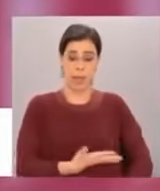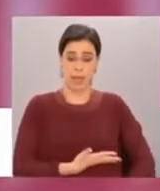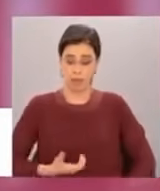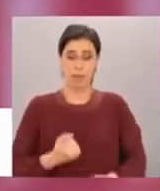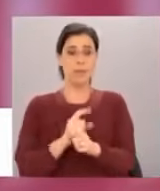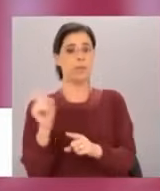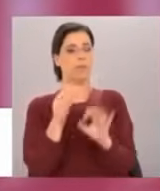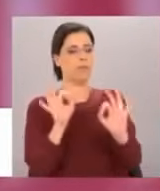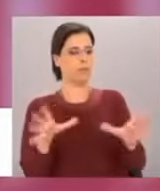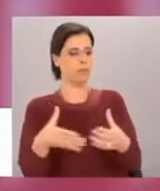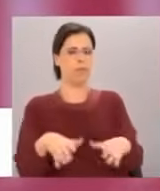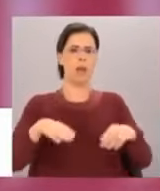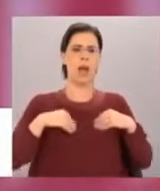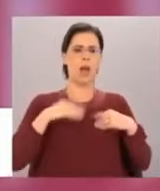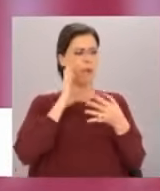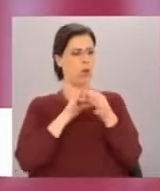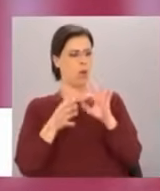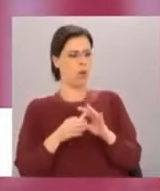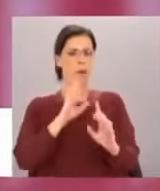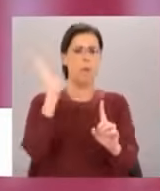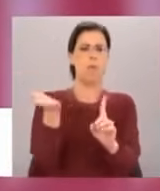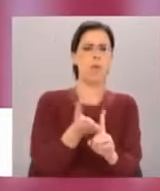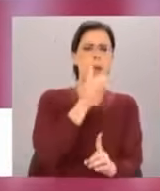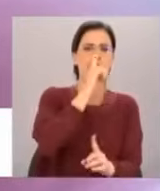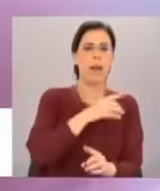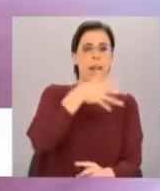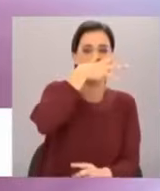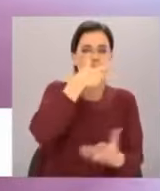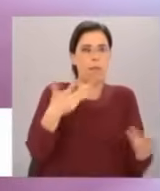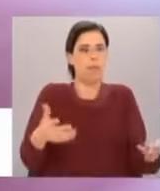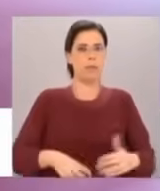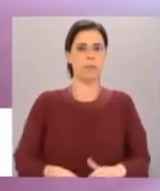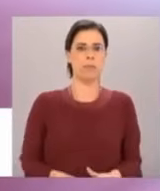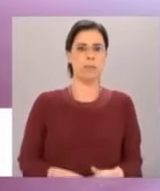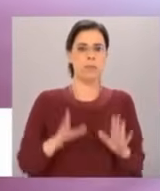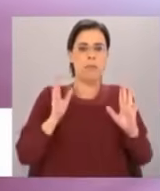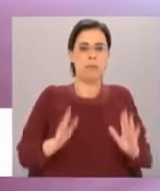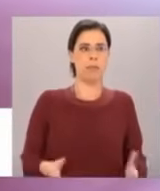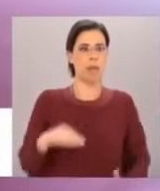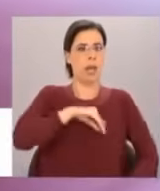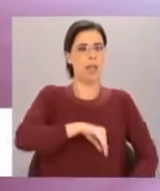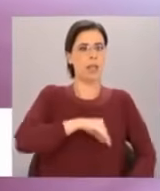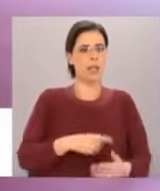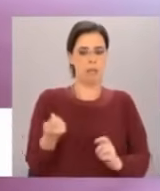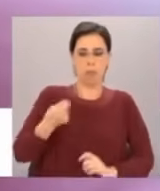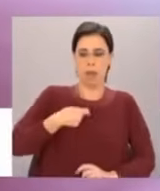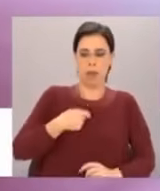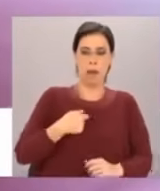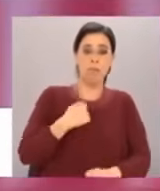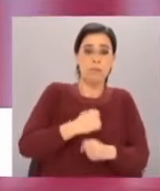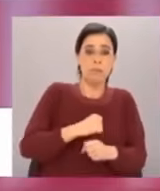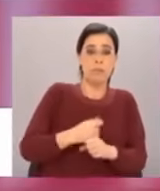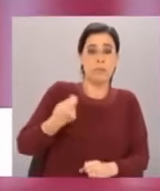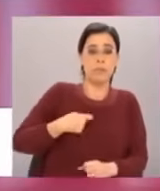de desemprego porque é que assume no fundo uma lógica punitiva para quem infelizmente tem de receber esta a prestação E